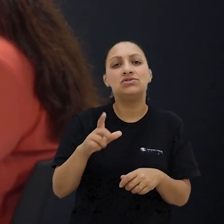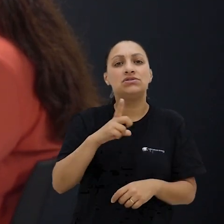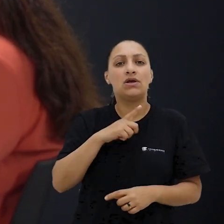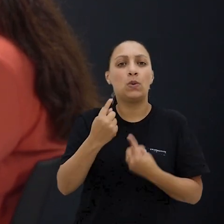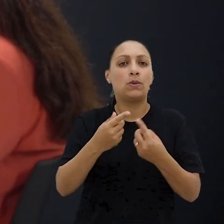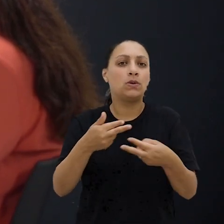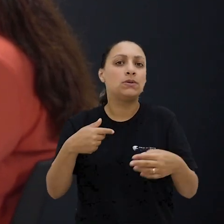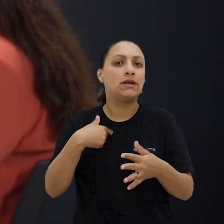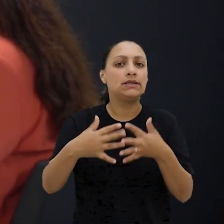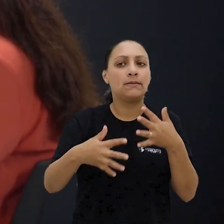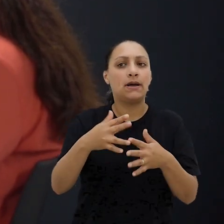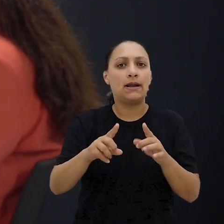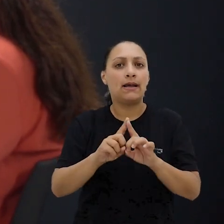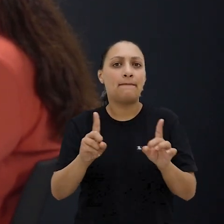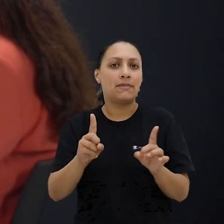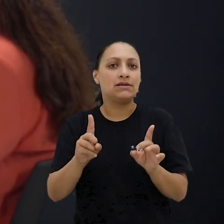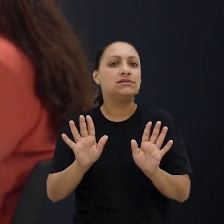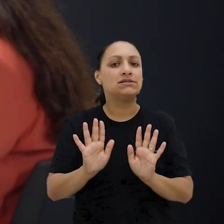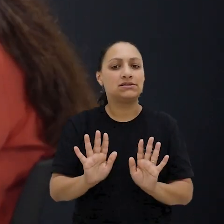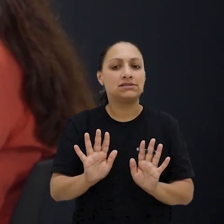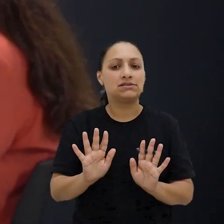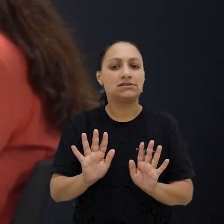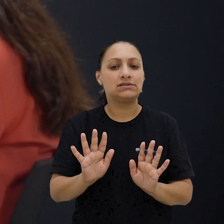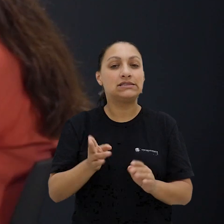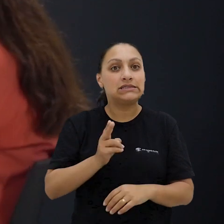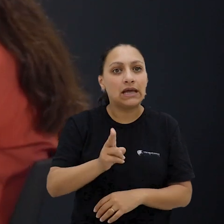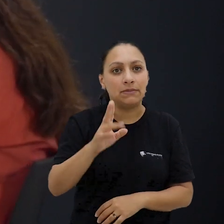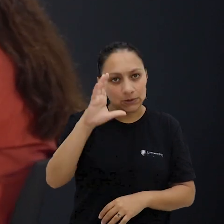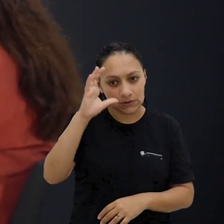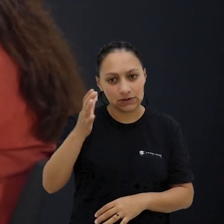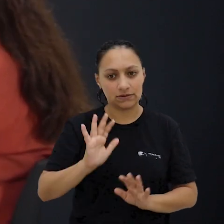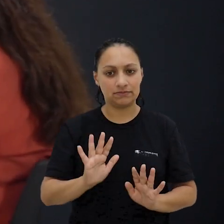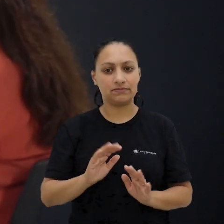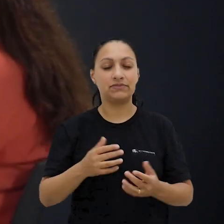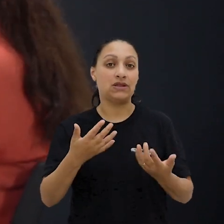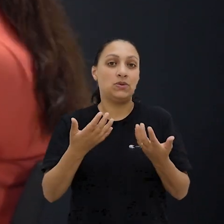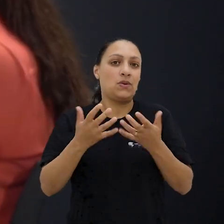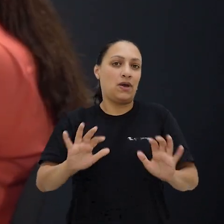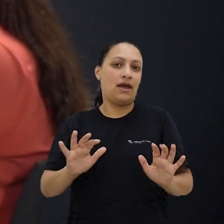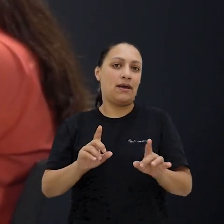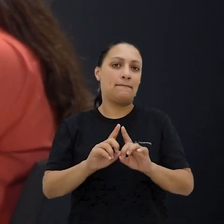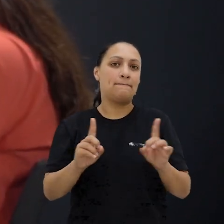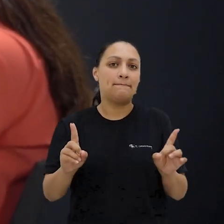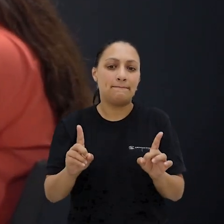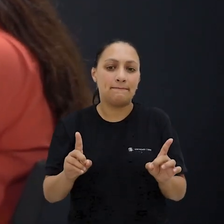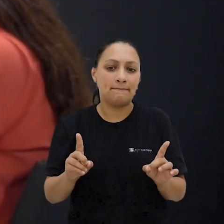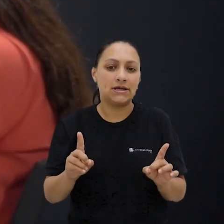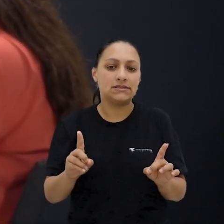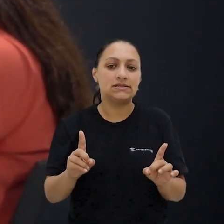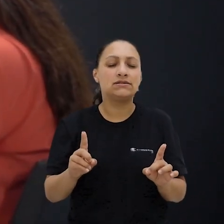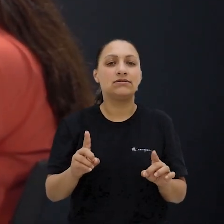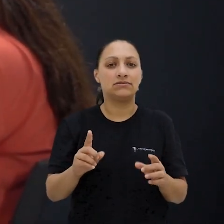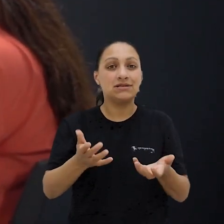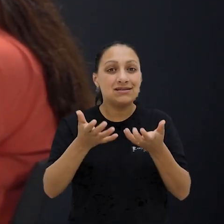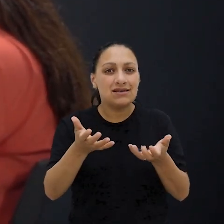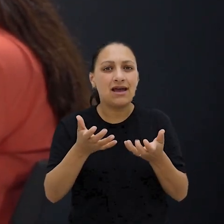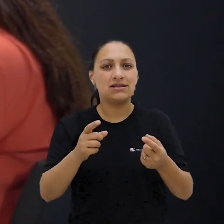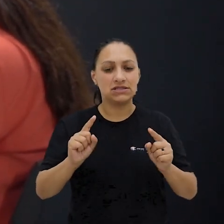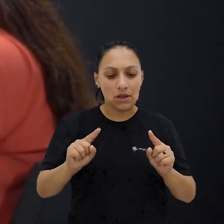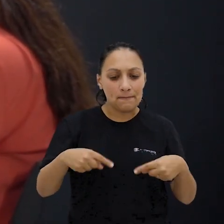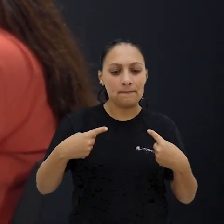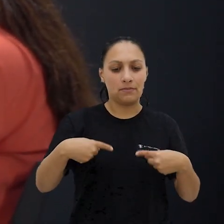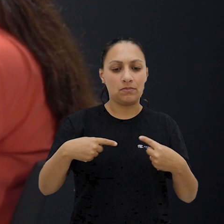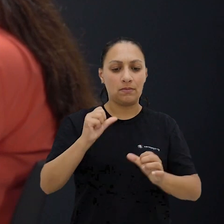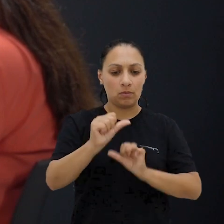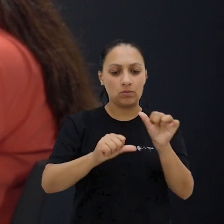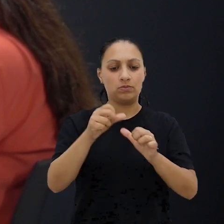mas sempre tem imprevisto, daí tu não quer. Tá tudo certo também. Eu sempre digo, se tu não quer ir, tá tudo certo também. Mas se tu quer se provocar